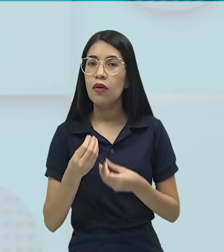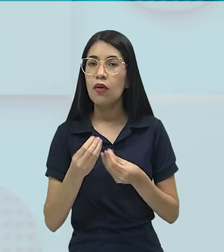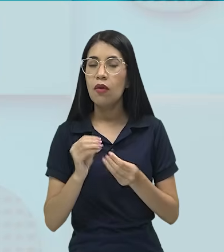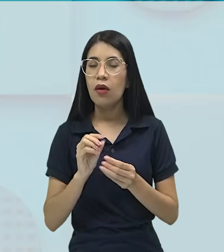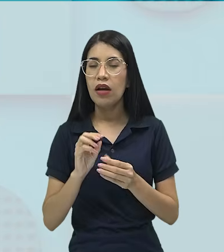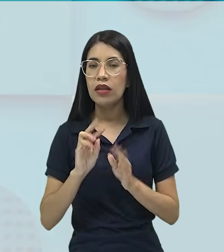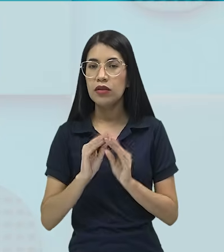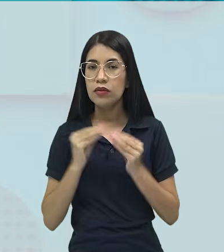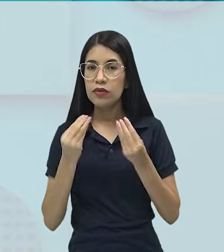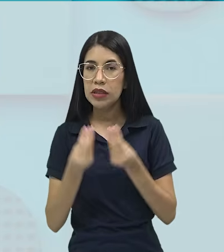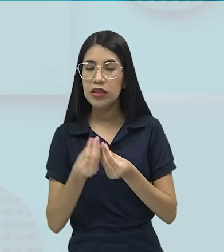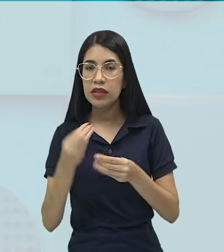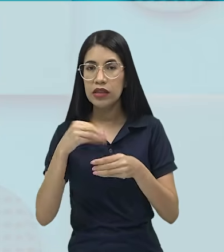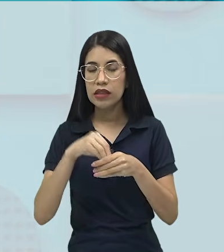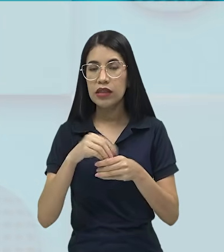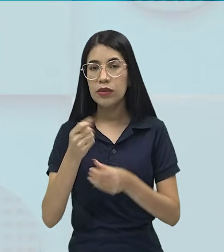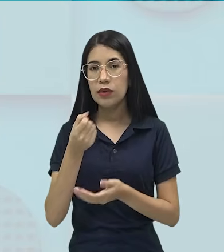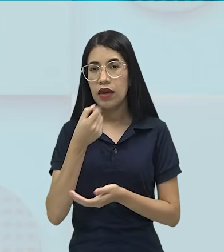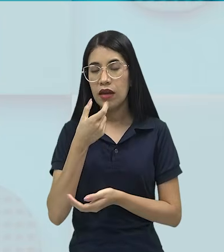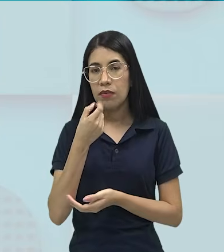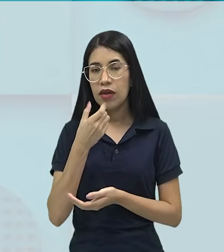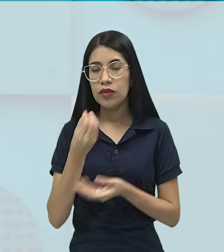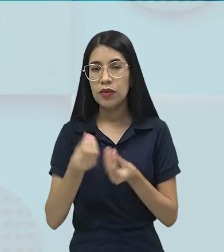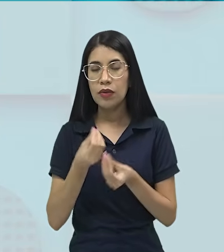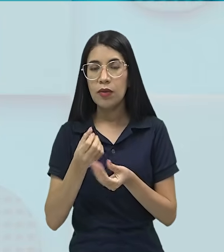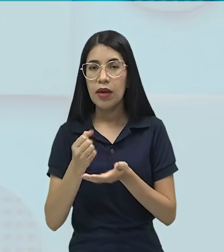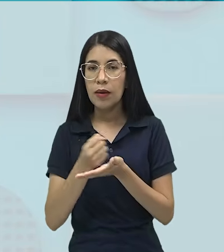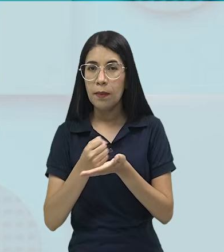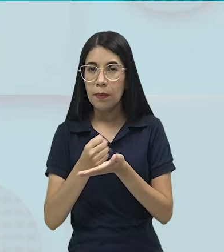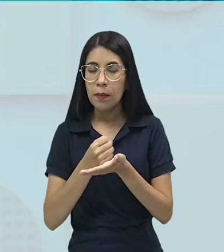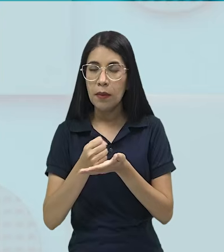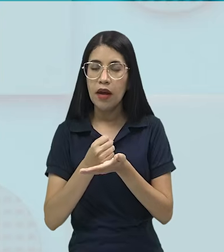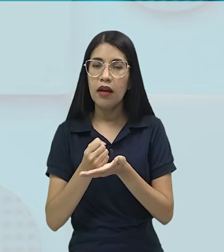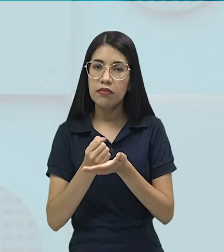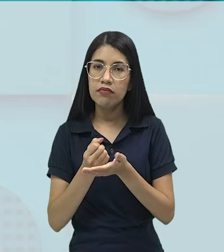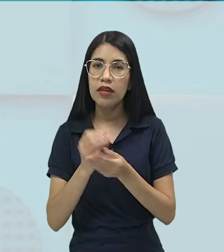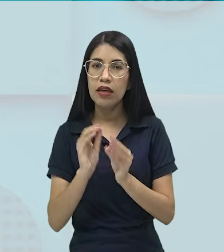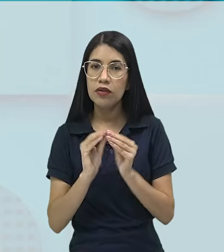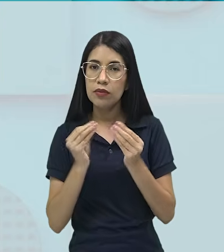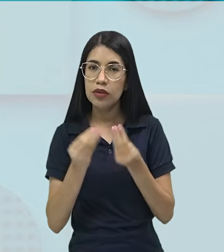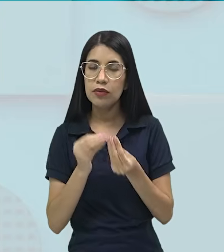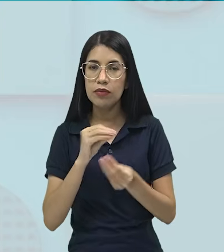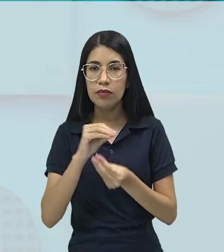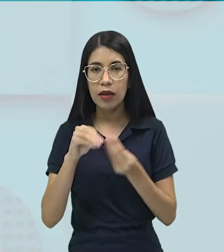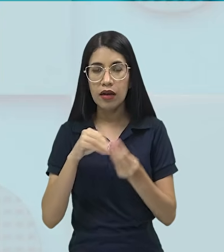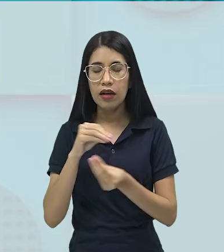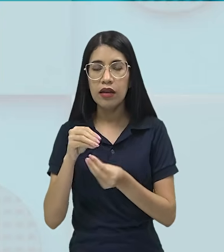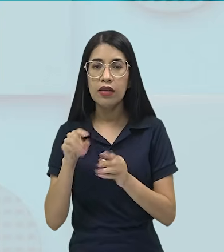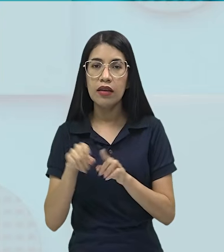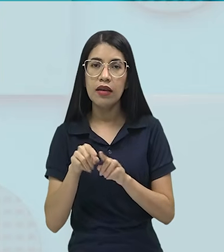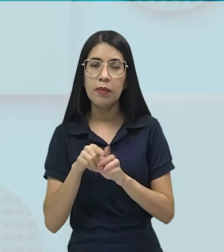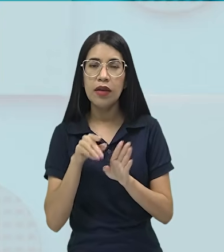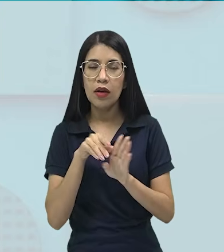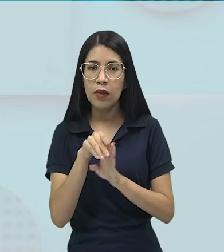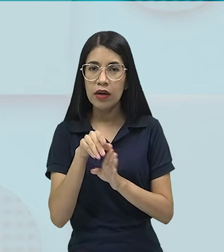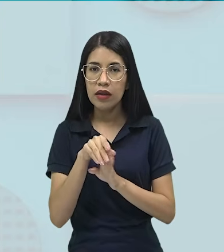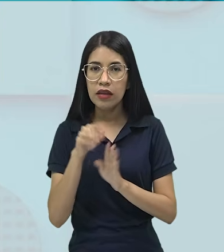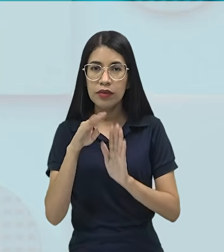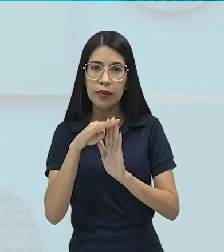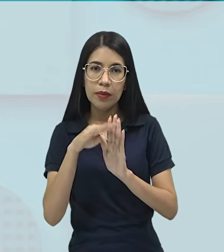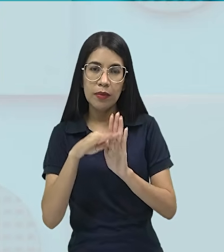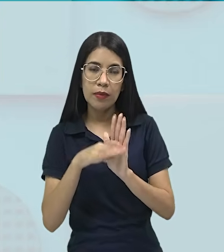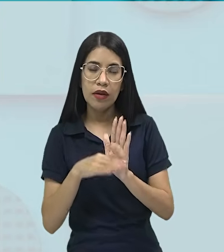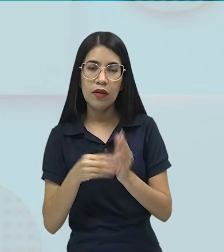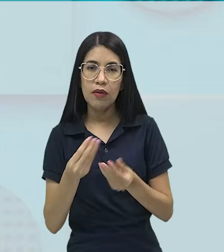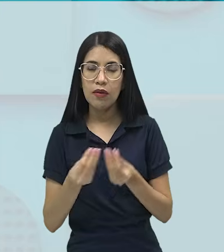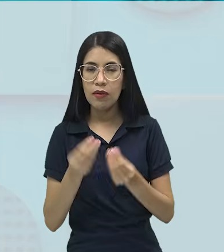né, desse medicamento, de como ele é, do que ele é composto. Ele tem as orientações de como